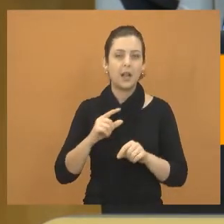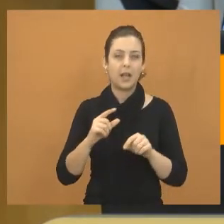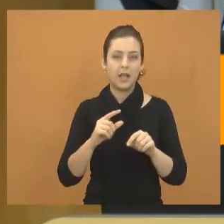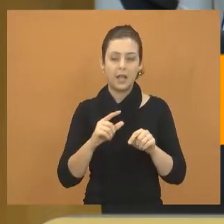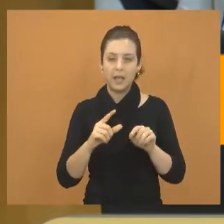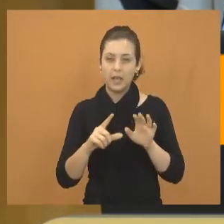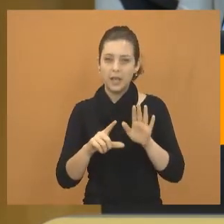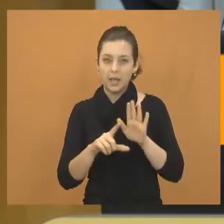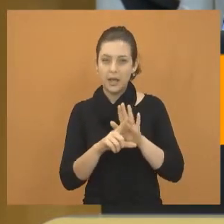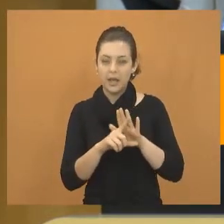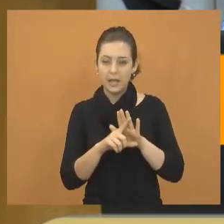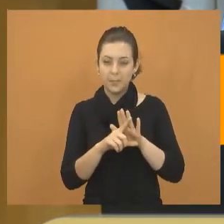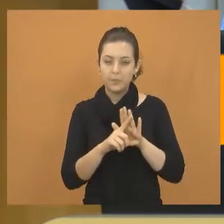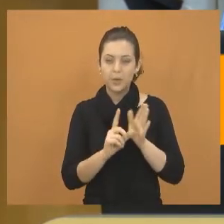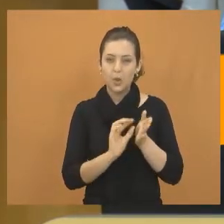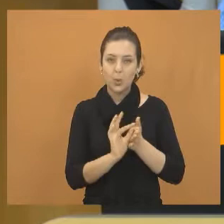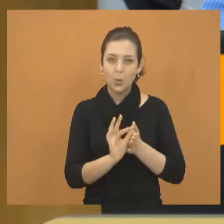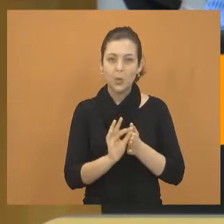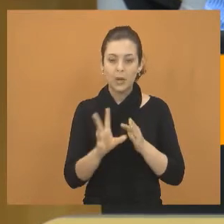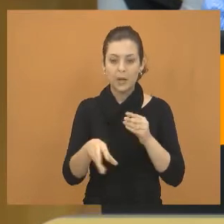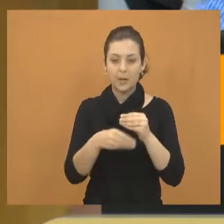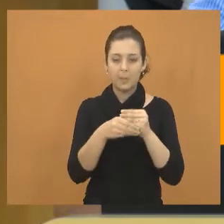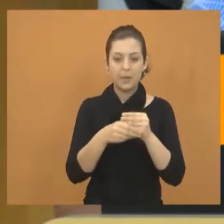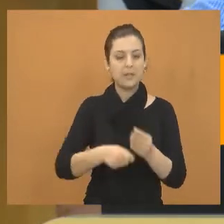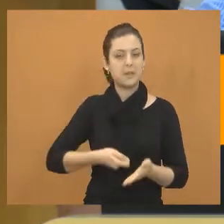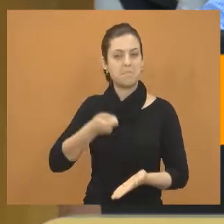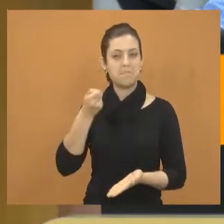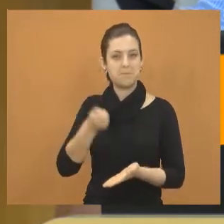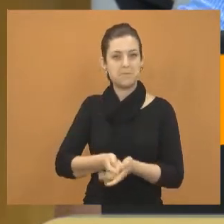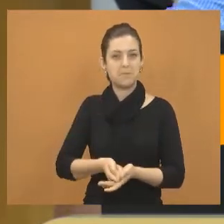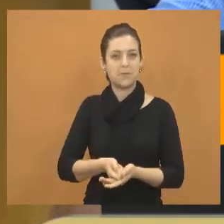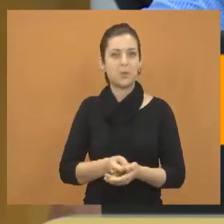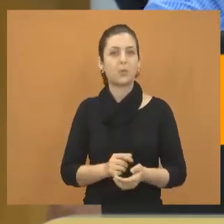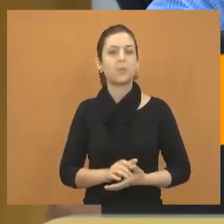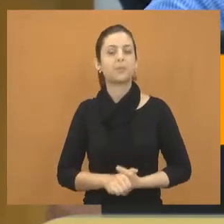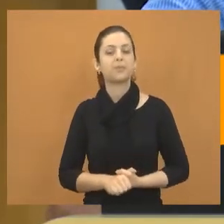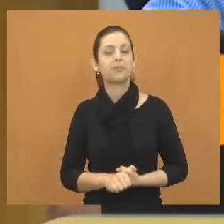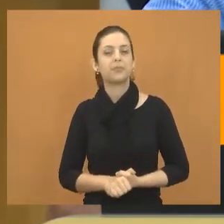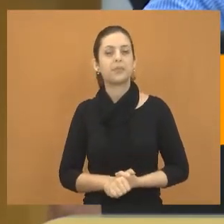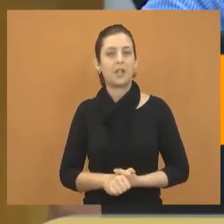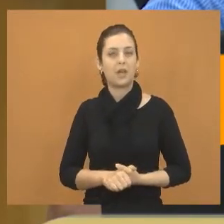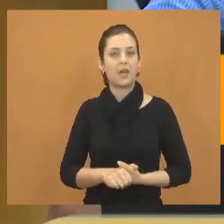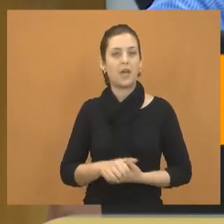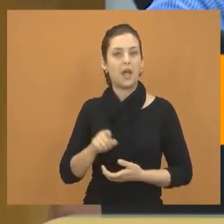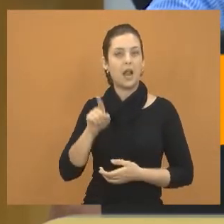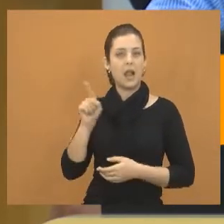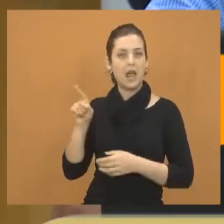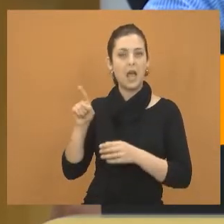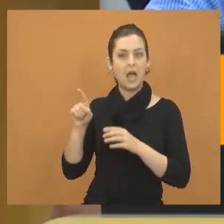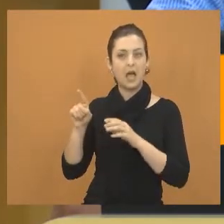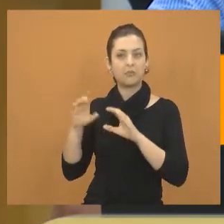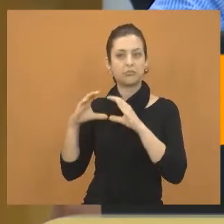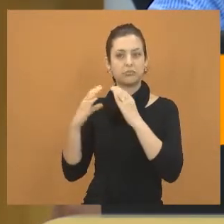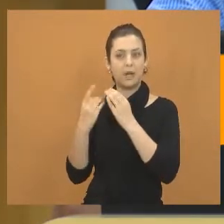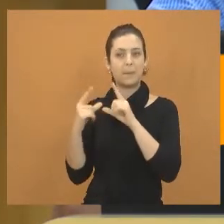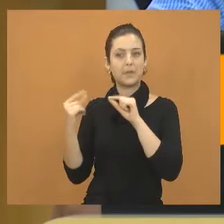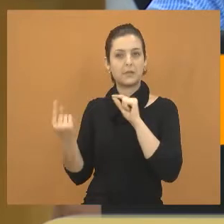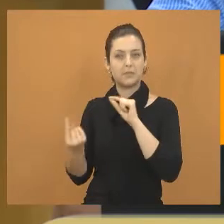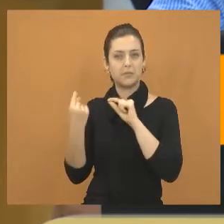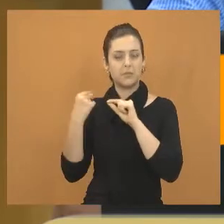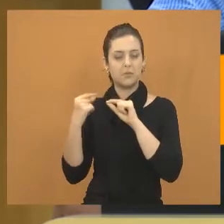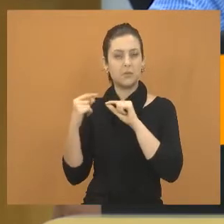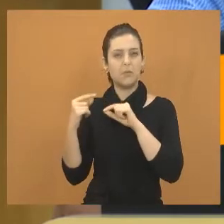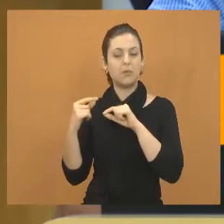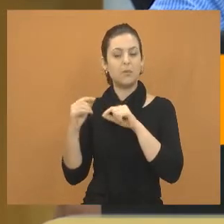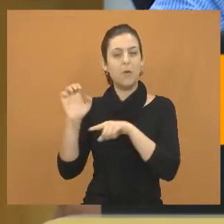prerrogativa da famosa emenda impositiva. O que é isso? No Congresso Nacional e nas Assembleias Legislativas